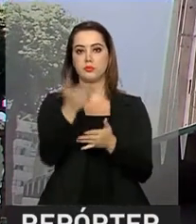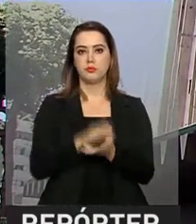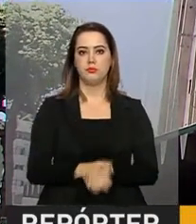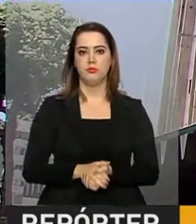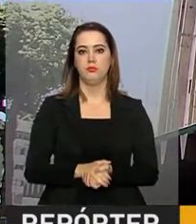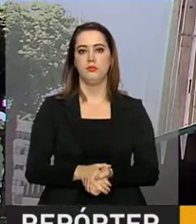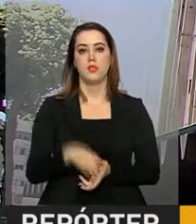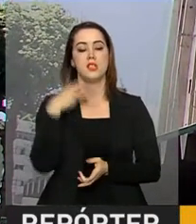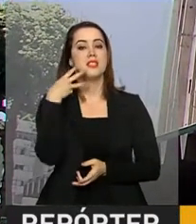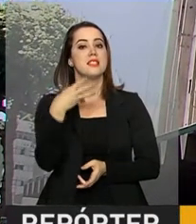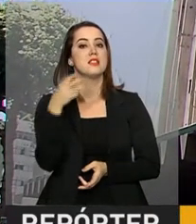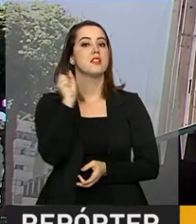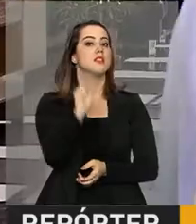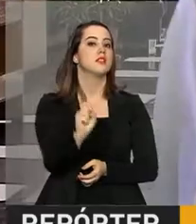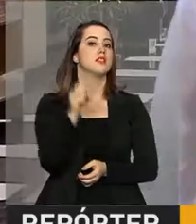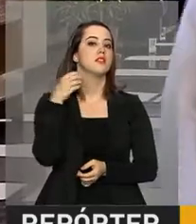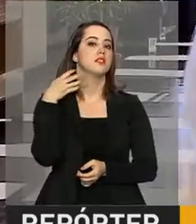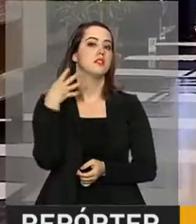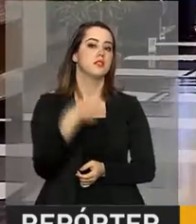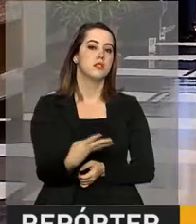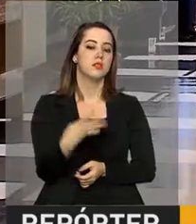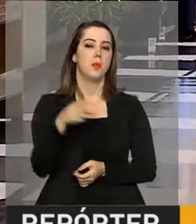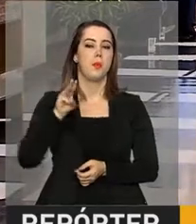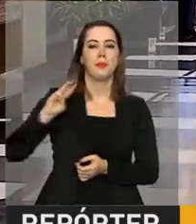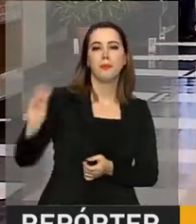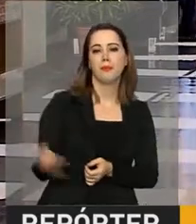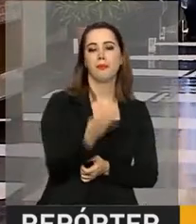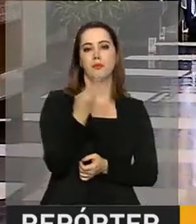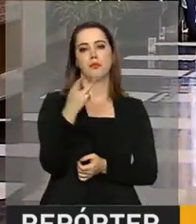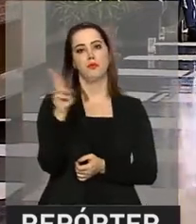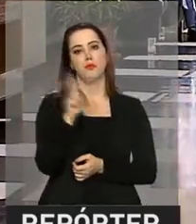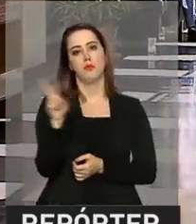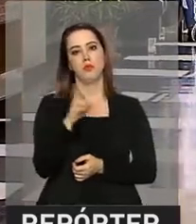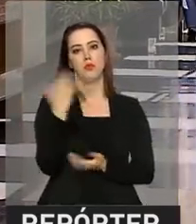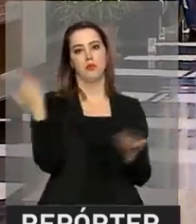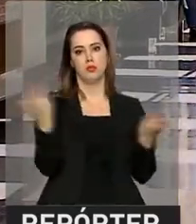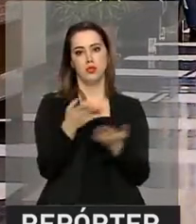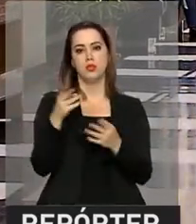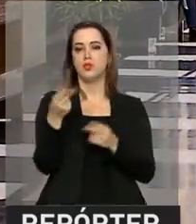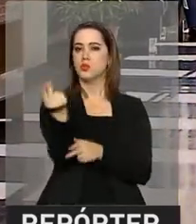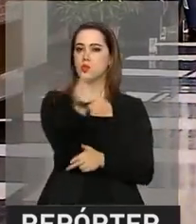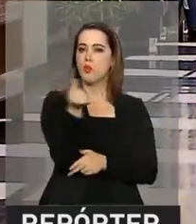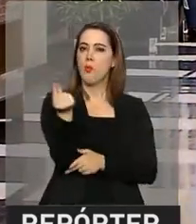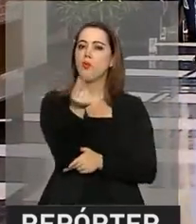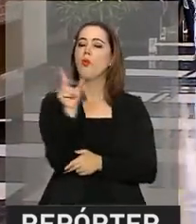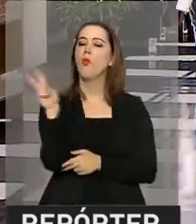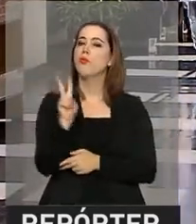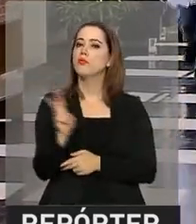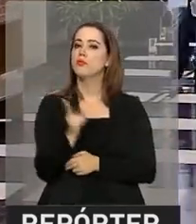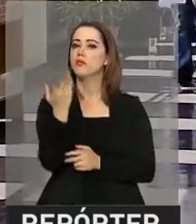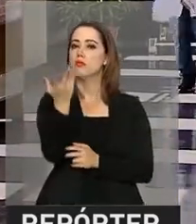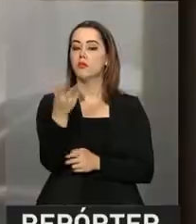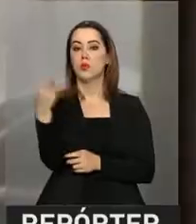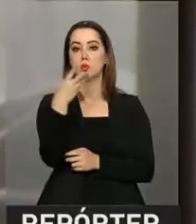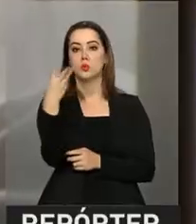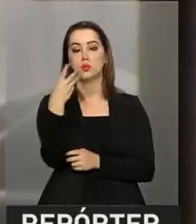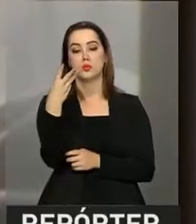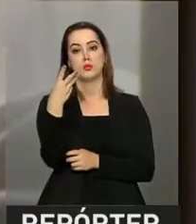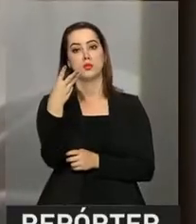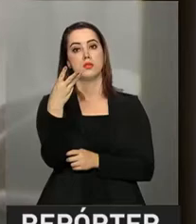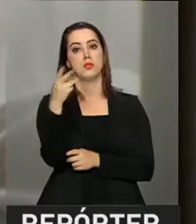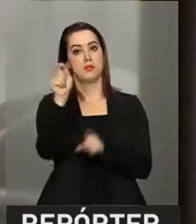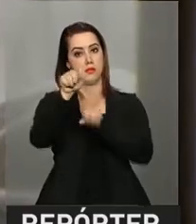384 milhões de reais. Este foi o valor economizado pelo Ministério da Saúde nos últimos 3 meses.